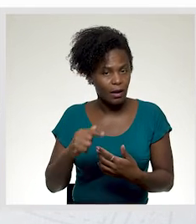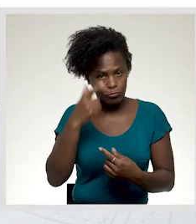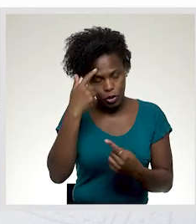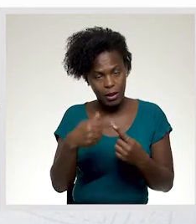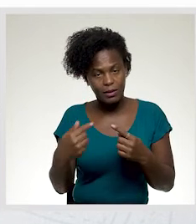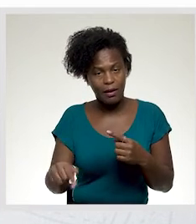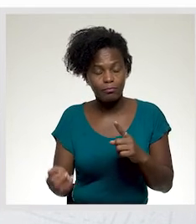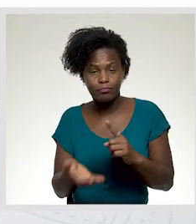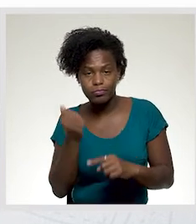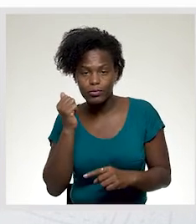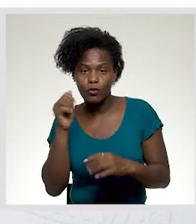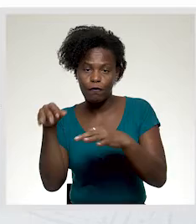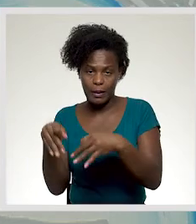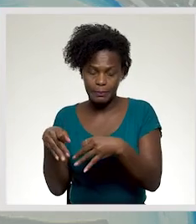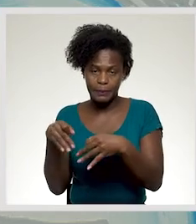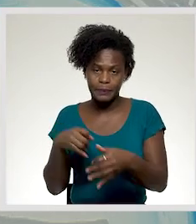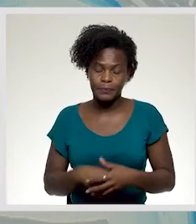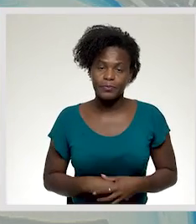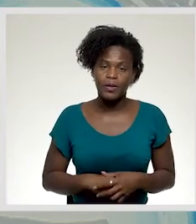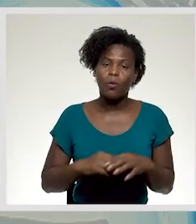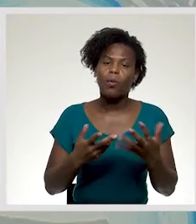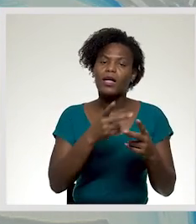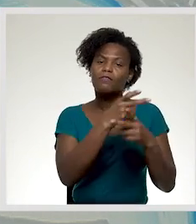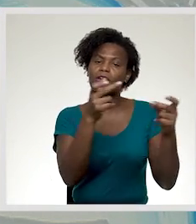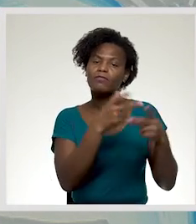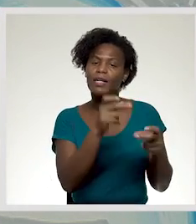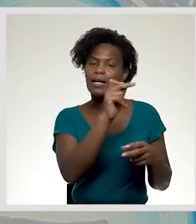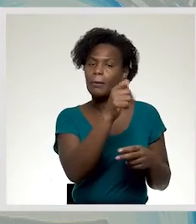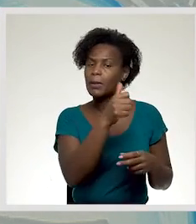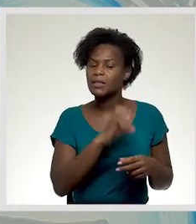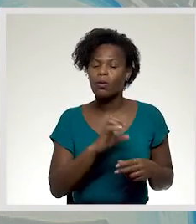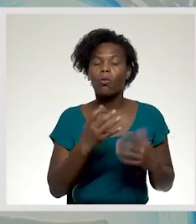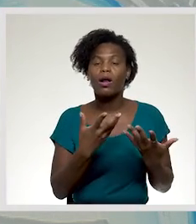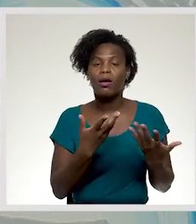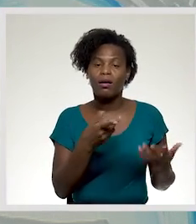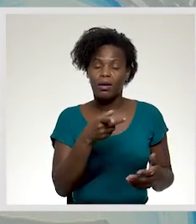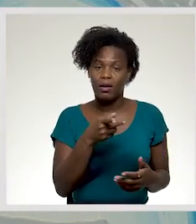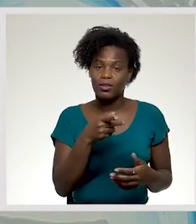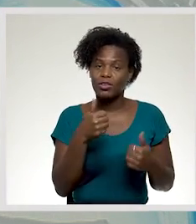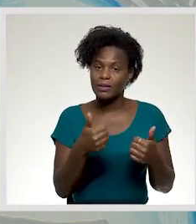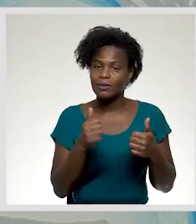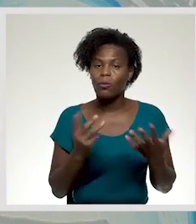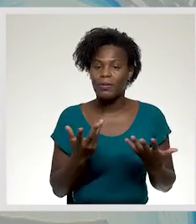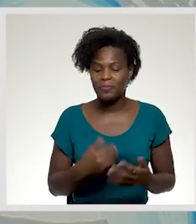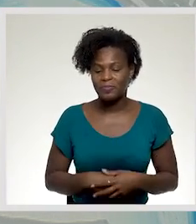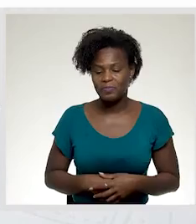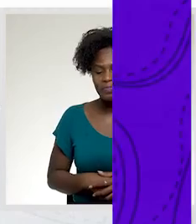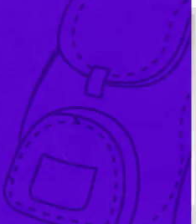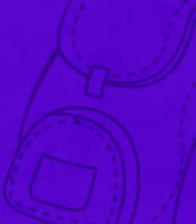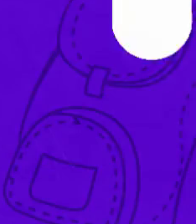obter um fim. Quais dessas opções ou dessas alíneas é que está correta?